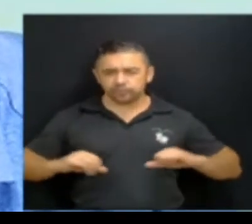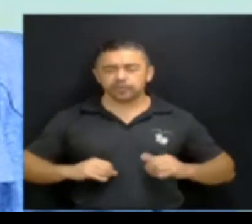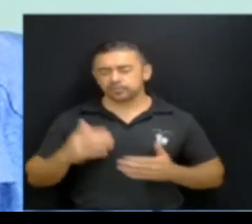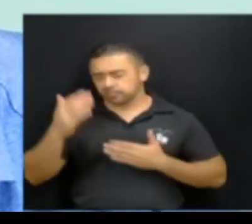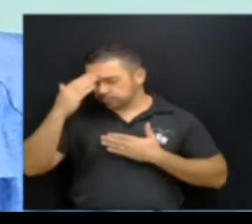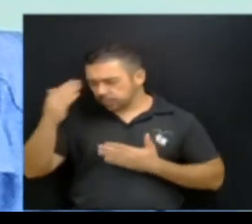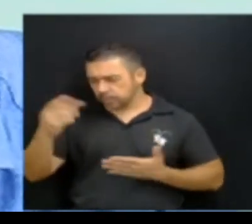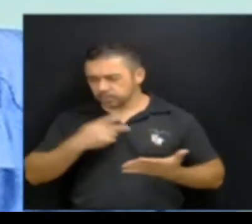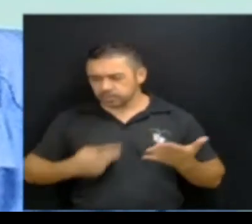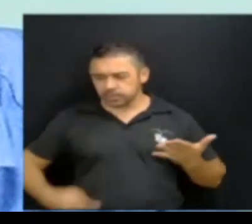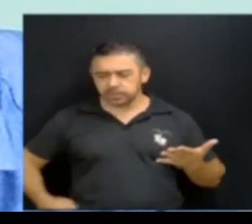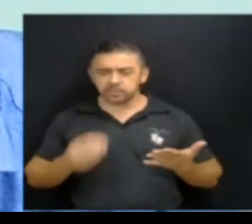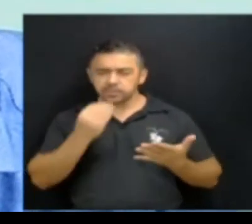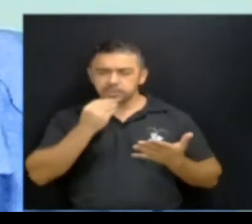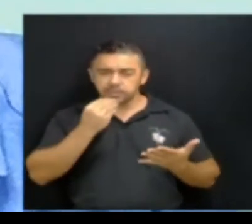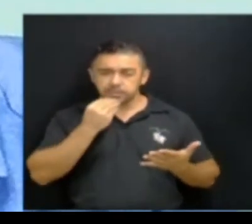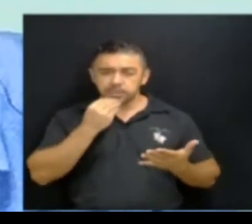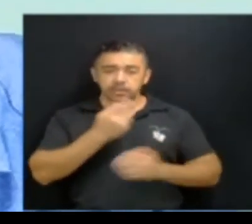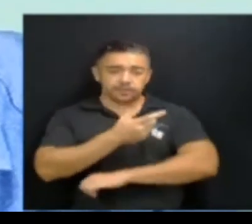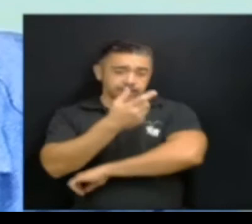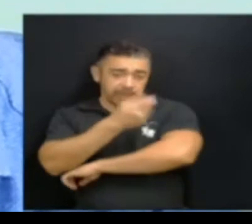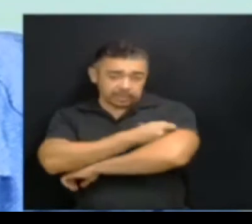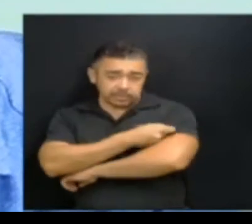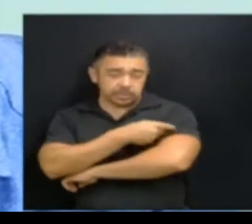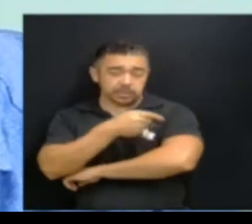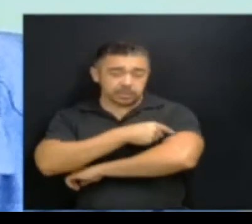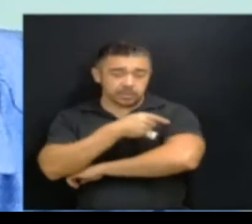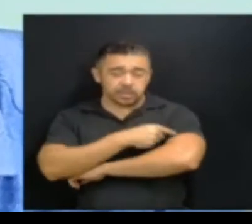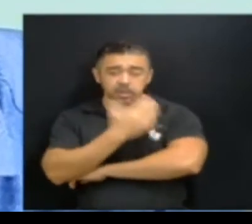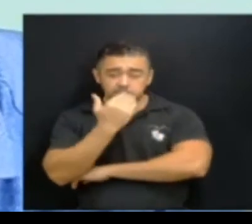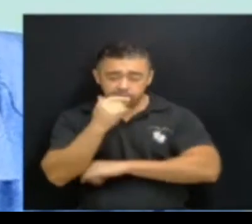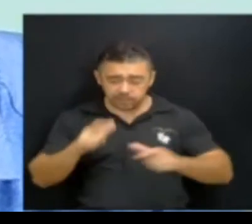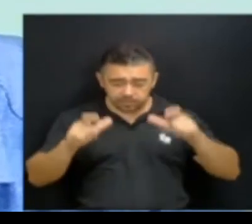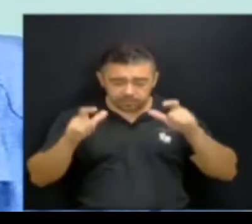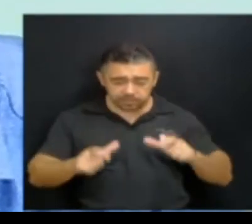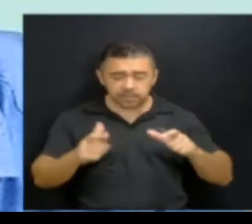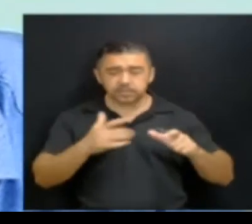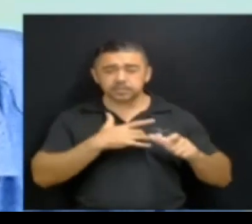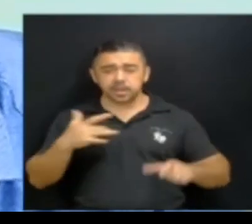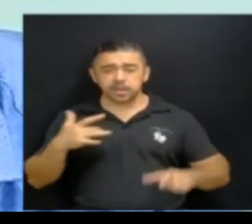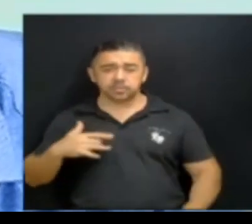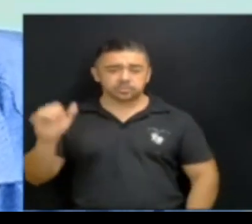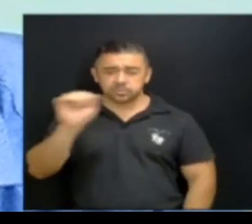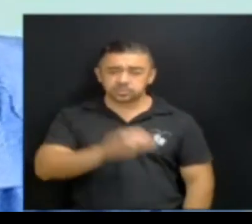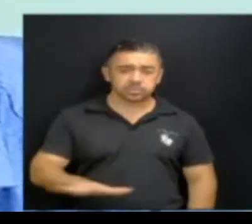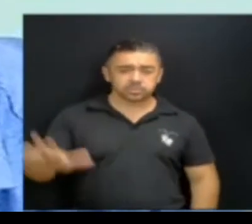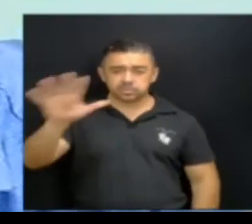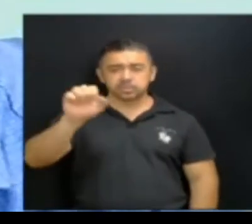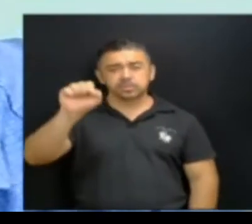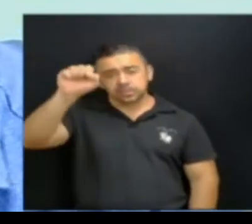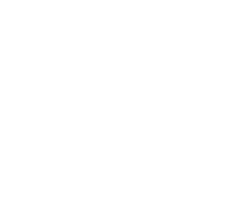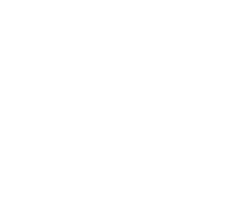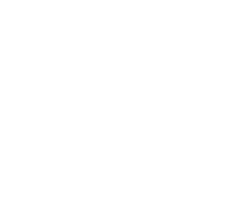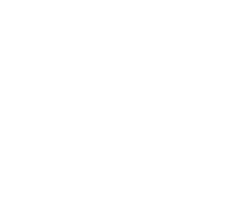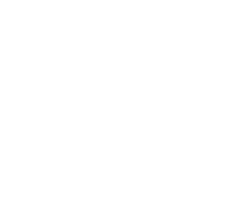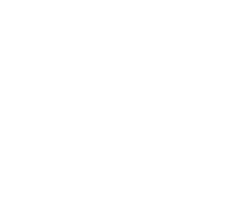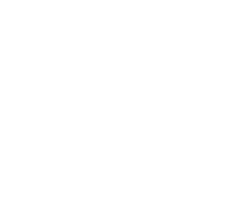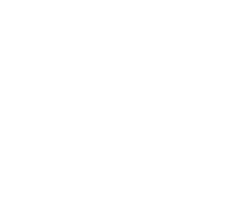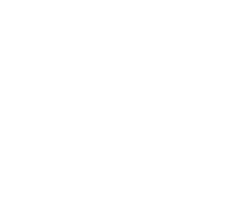Obrigado, presidente, pela oportunidade. Vacina no braço, comida no prato e saúde para todos. Sim ao passaporte.